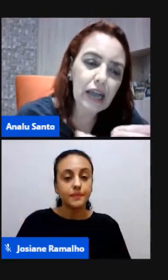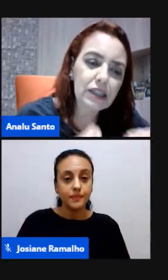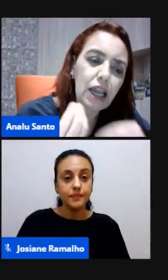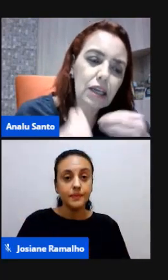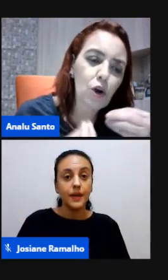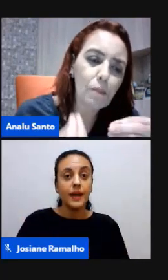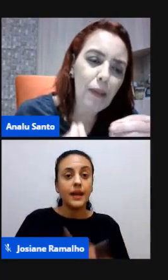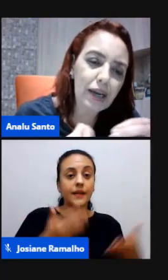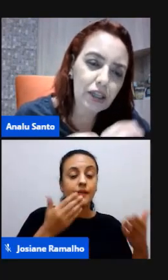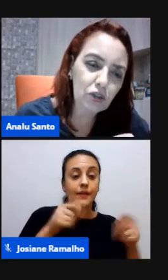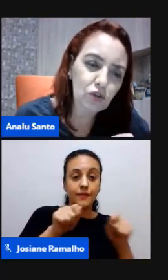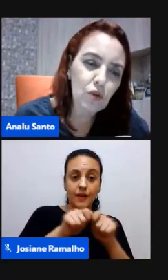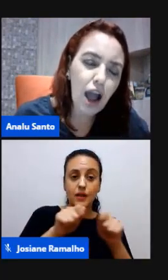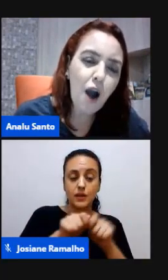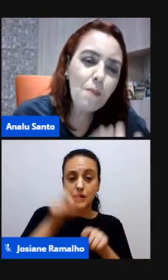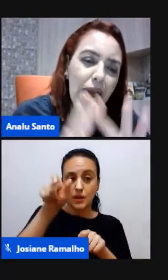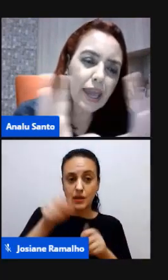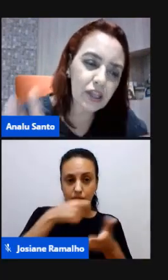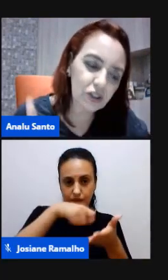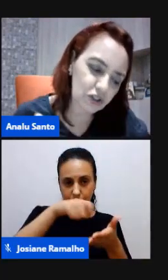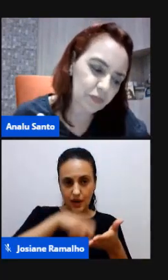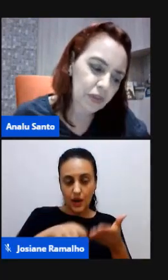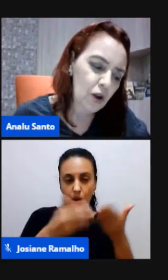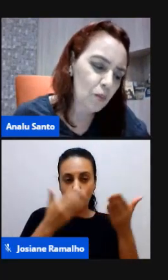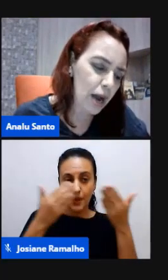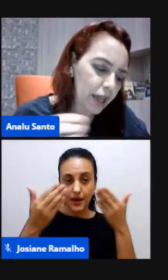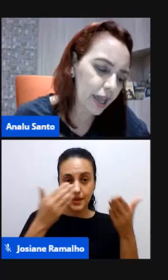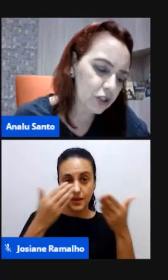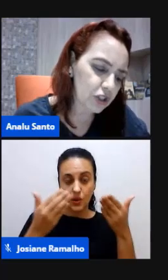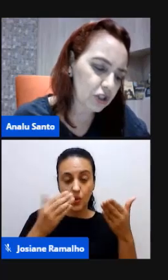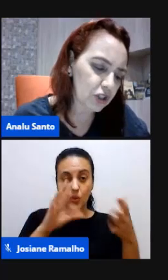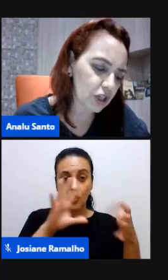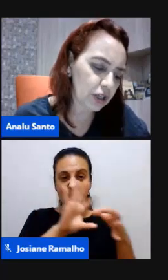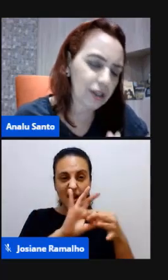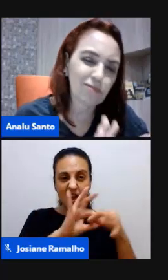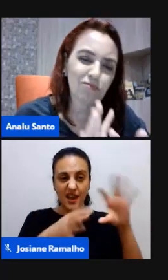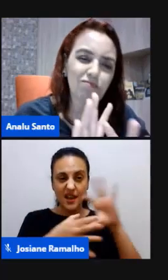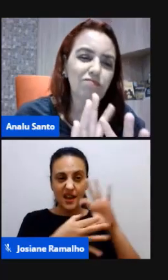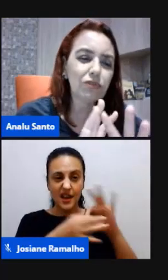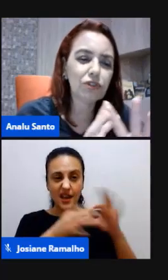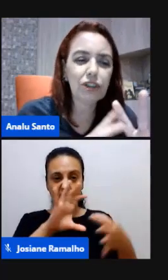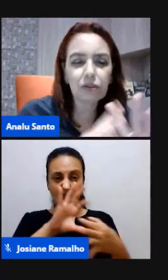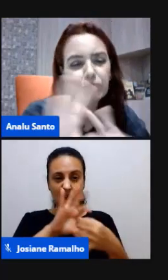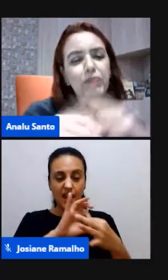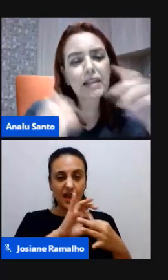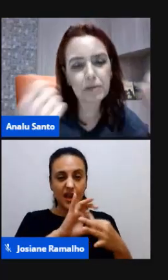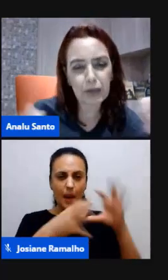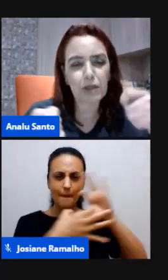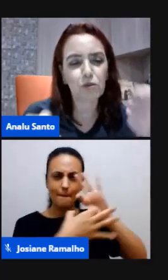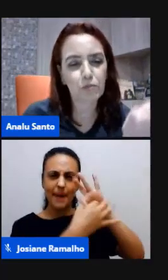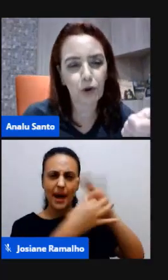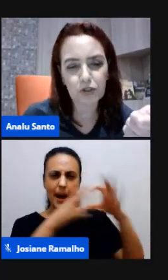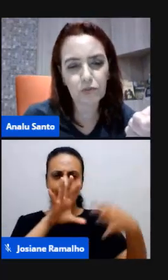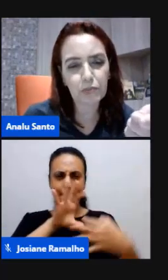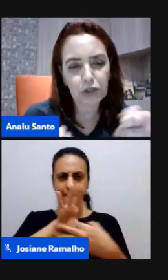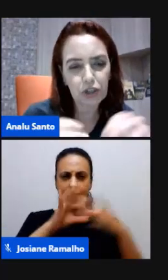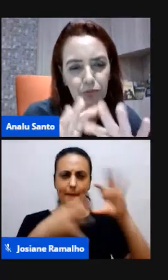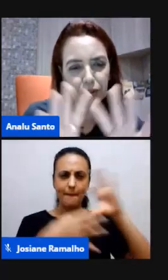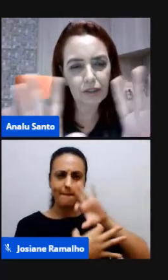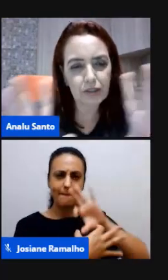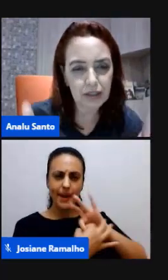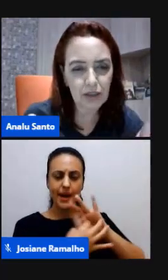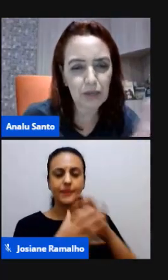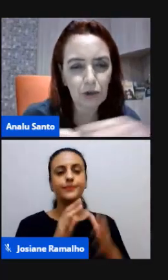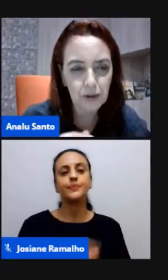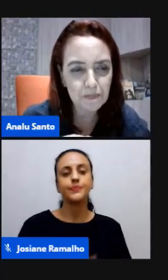Howard Gardner, ele compara isso a uma rede de passa para mim no próximo, para a gente